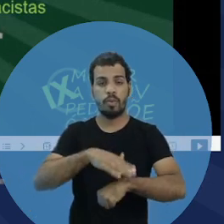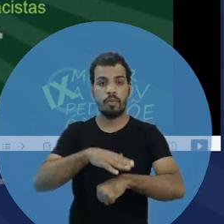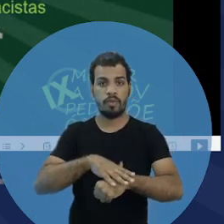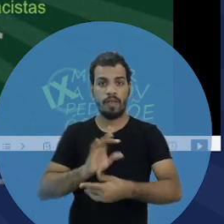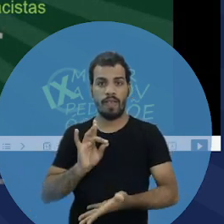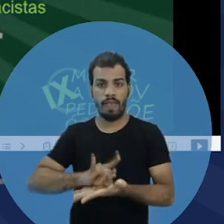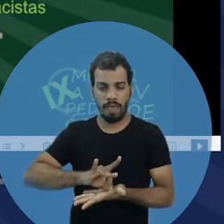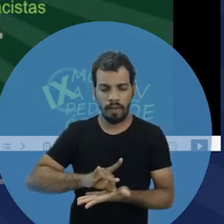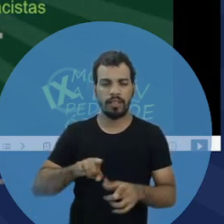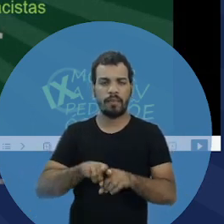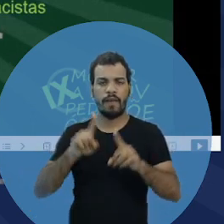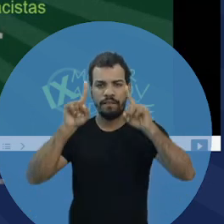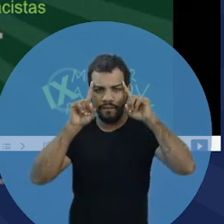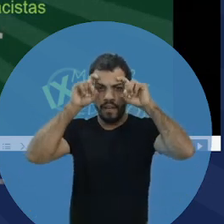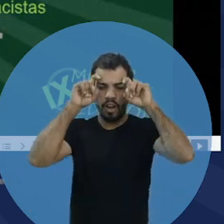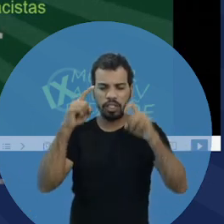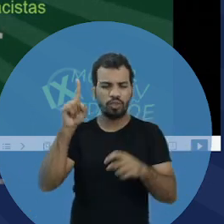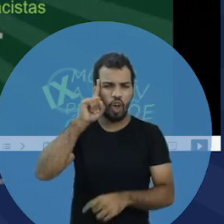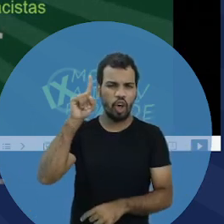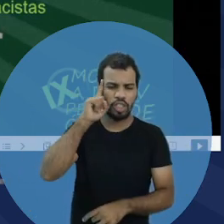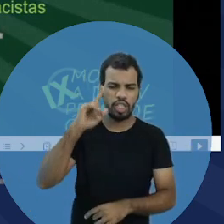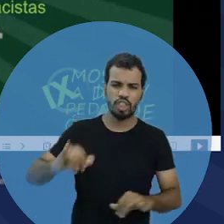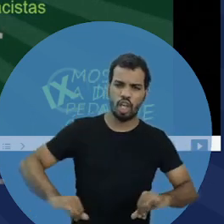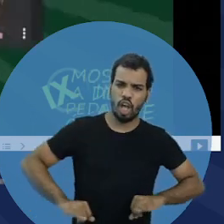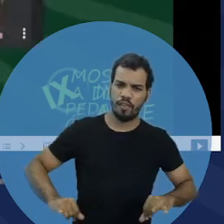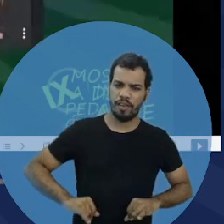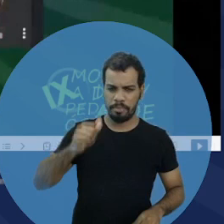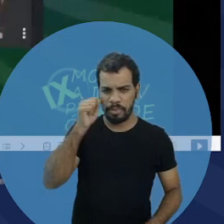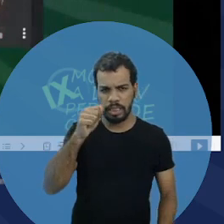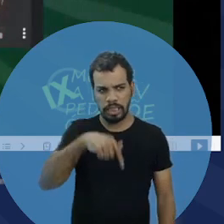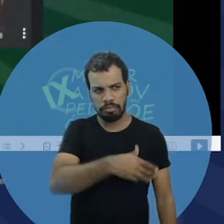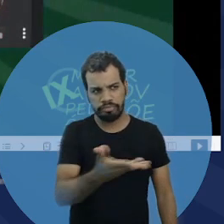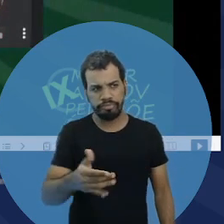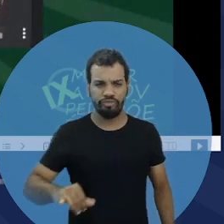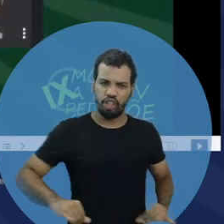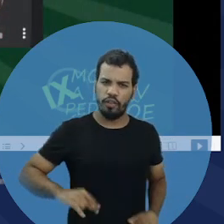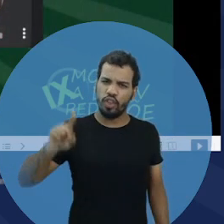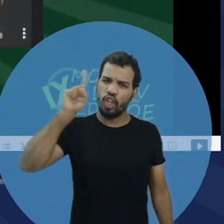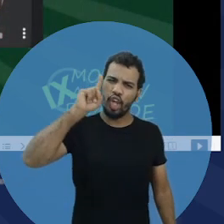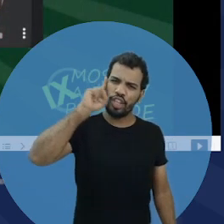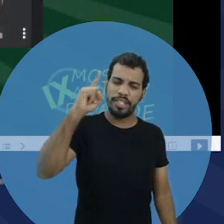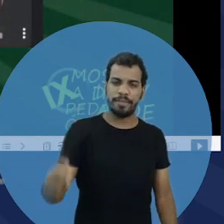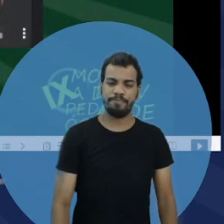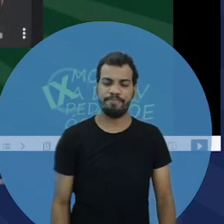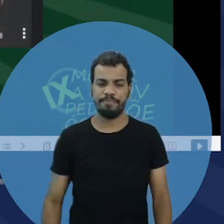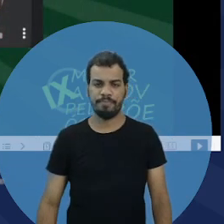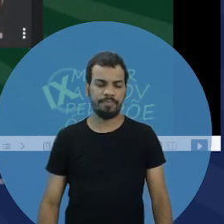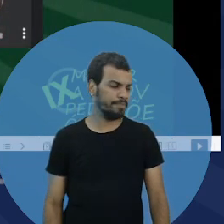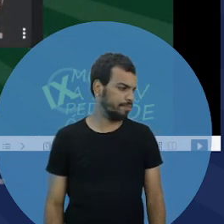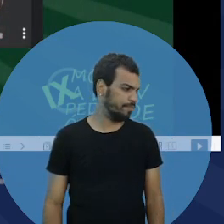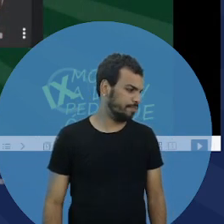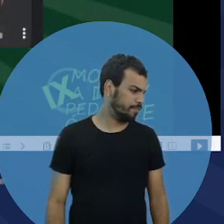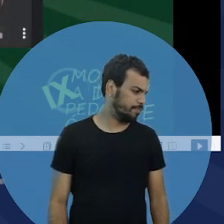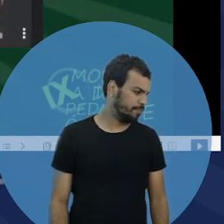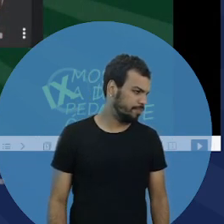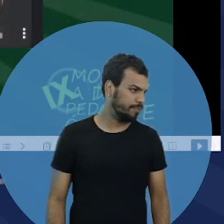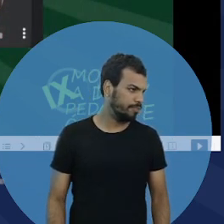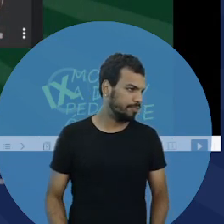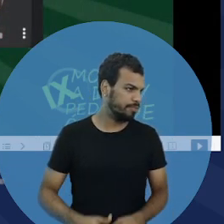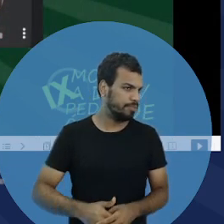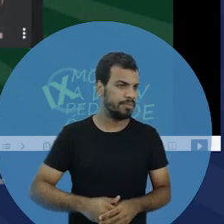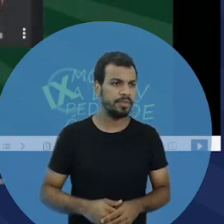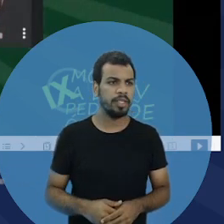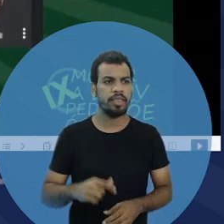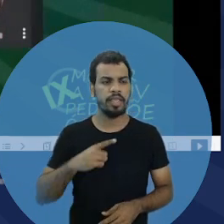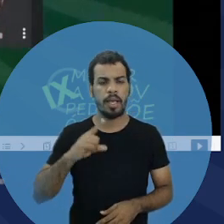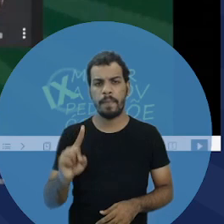sofrem diariamente. Pode passar. Então, assim, a gente tem a primeira experiência, nós abrimos o